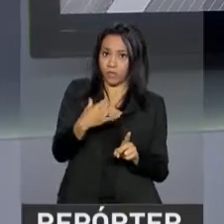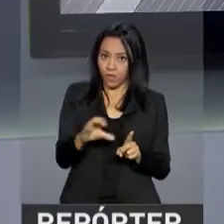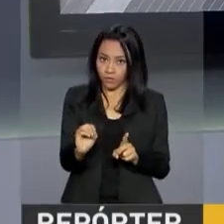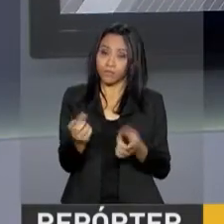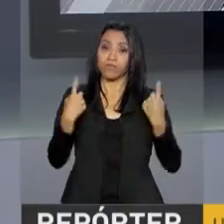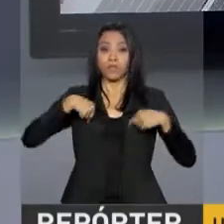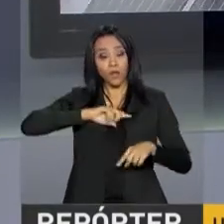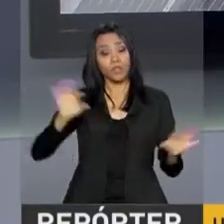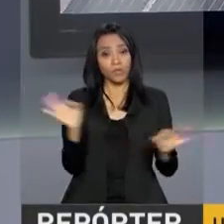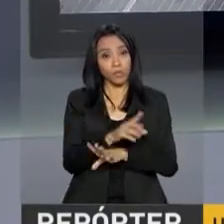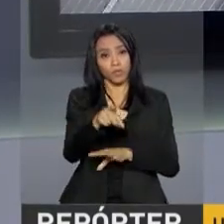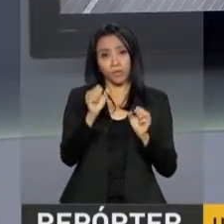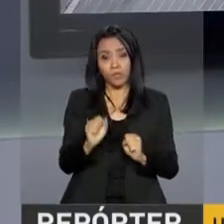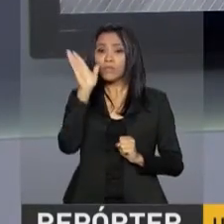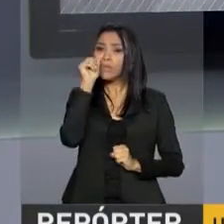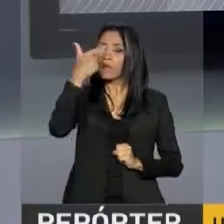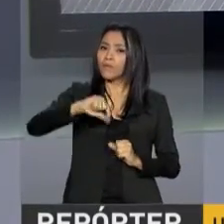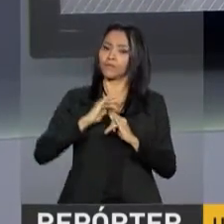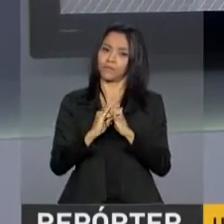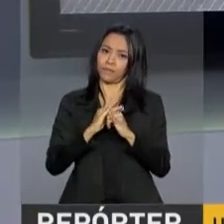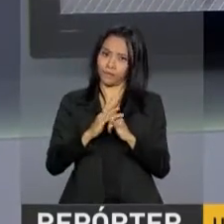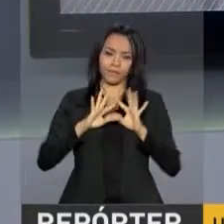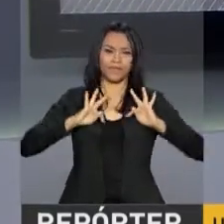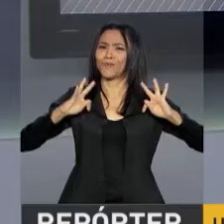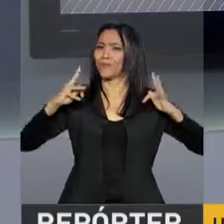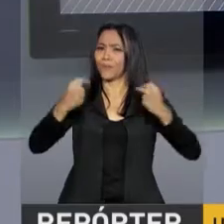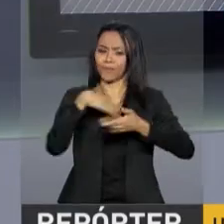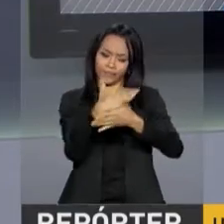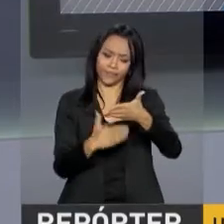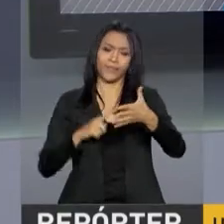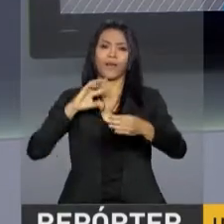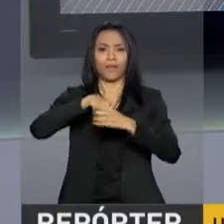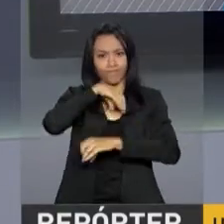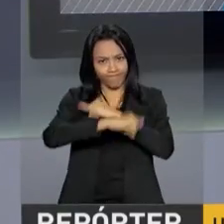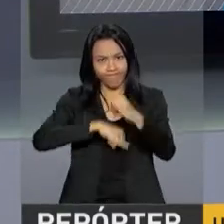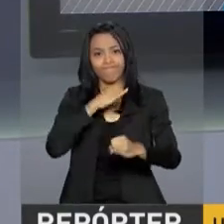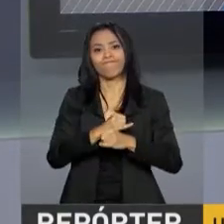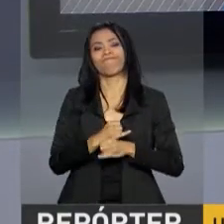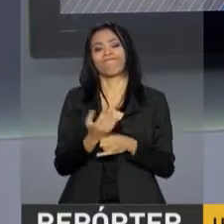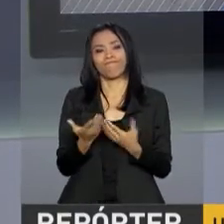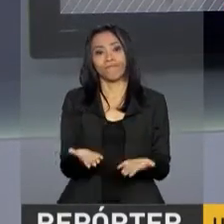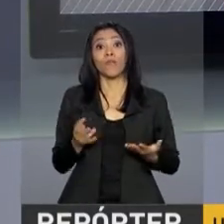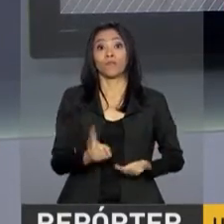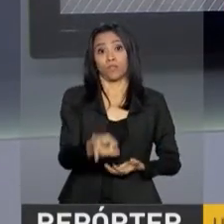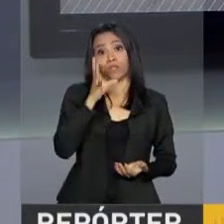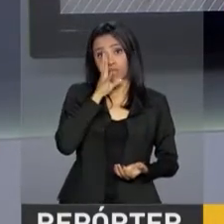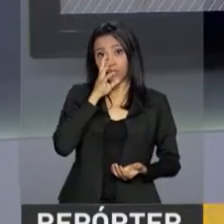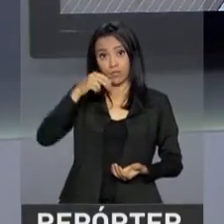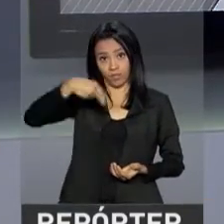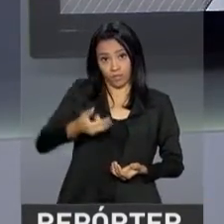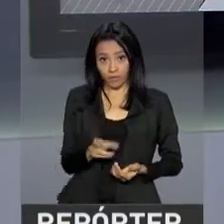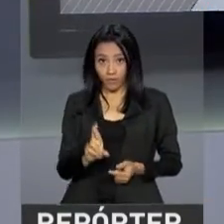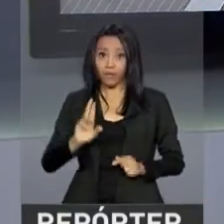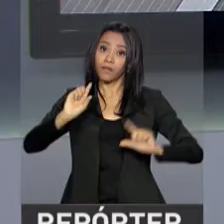ficamos por aqui mas você pode rever as reportagens no youtube e toda a nossa programação também está na página da nbr na internet continue